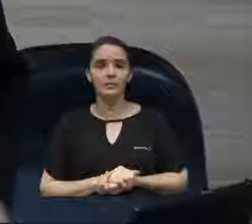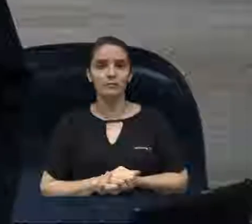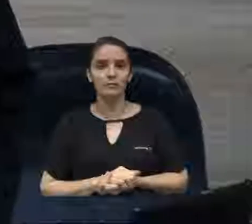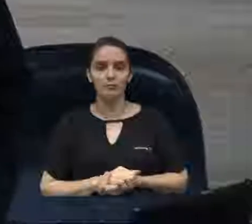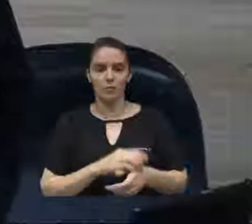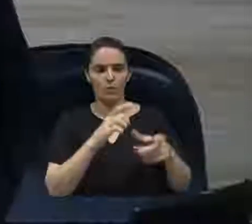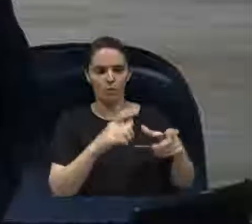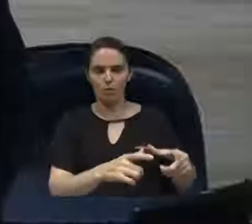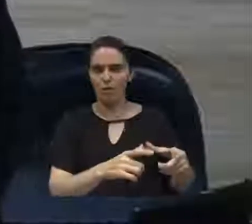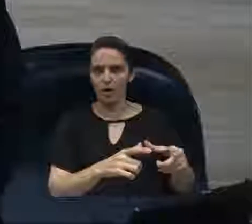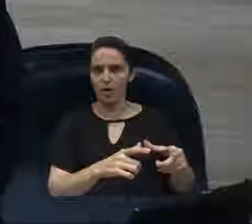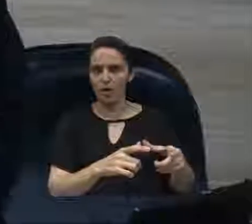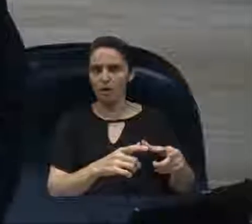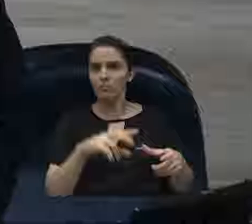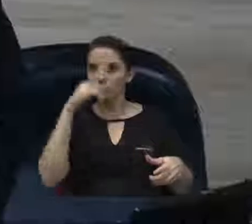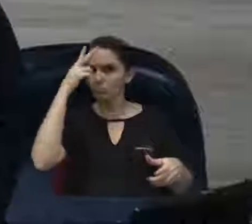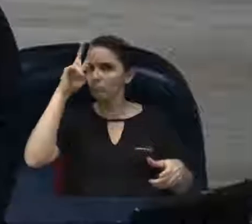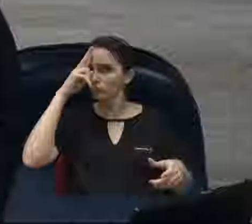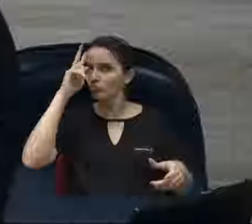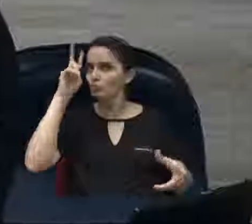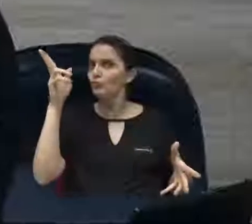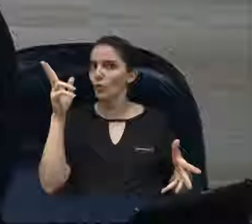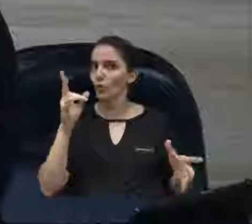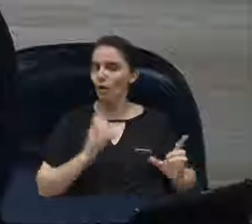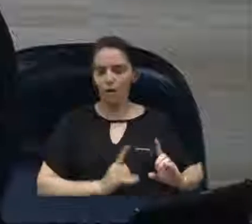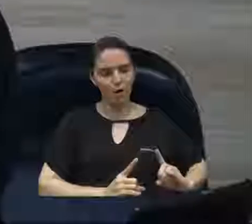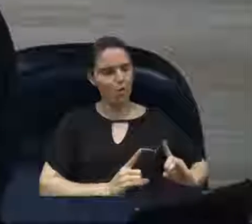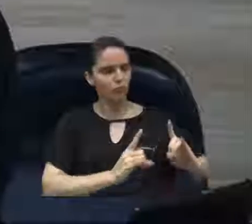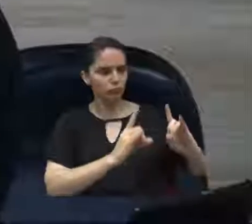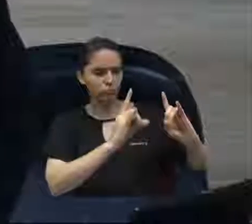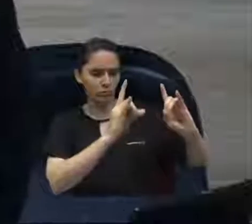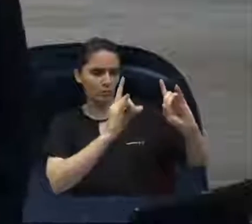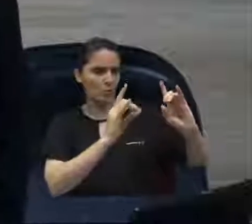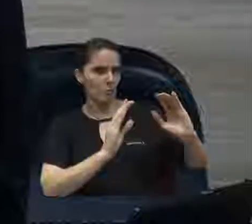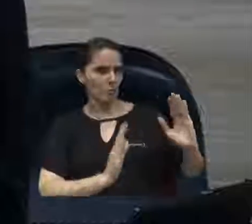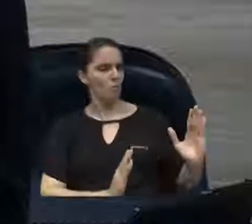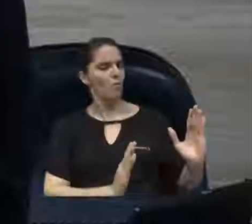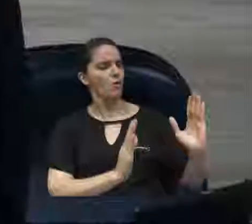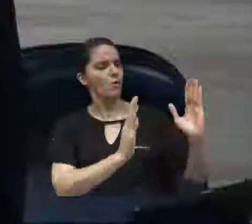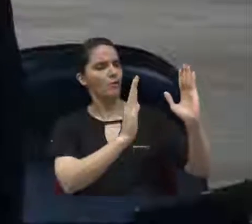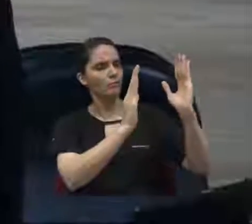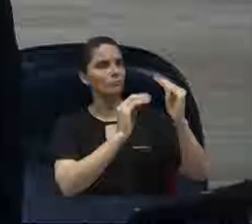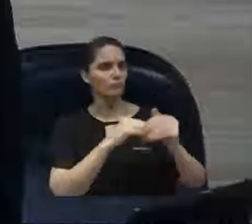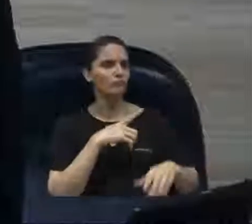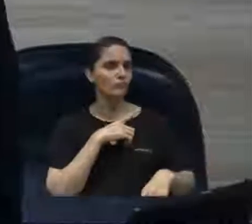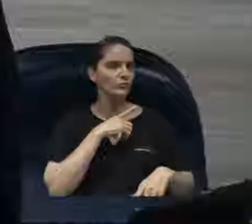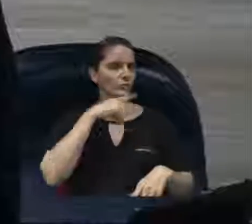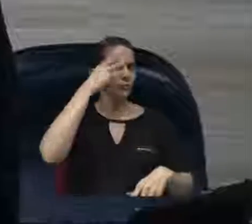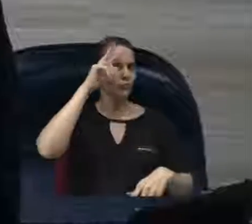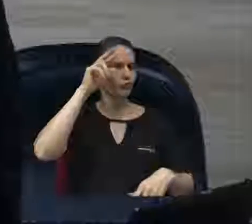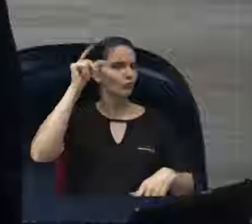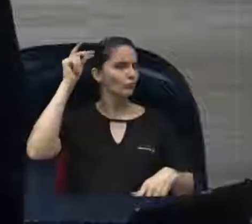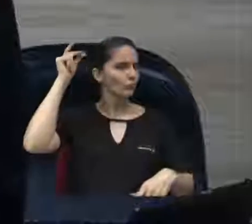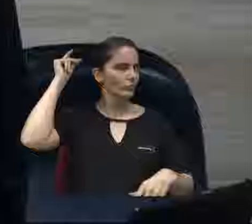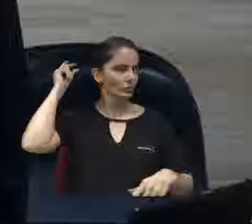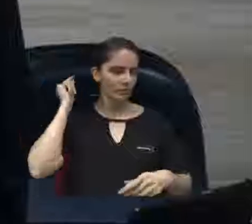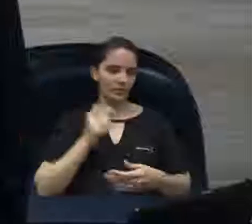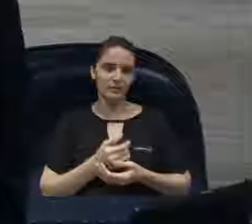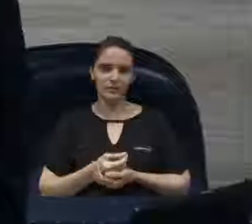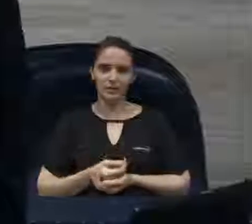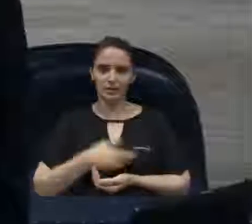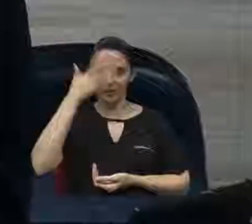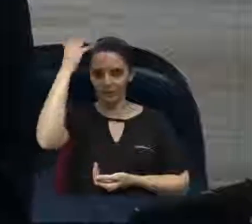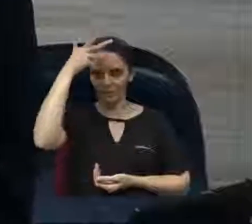histórica. Eu gosto muito dos prédios que ali tem. Gosto da ideia